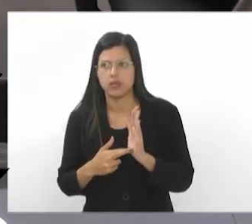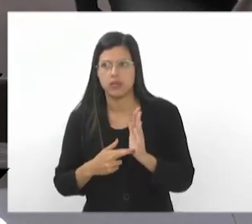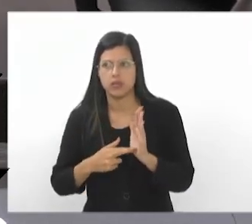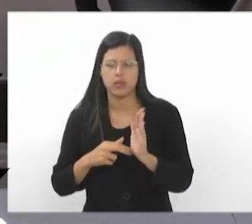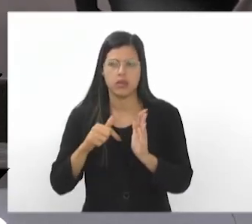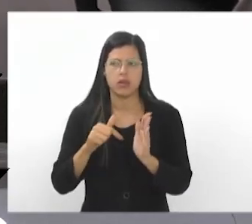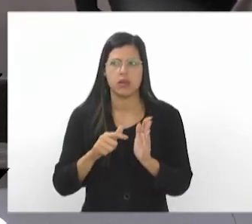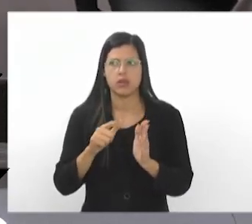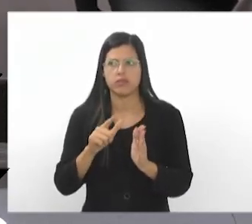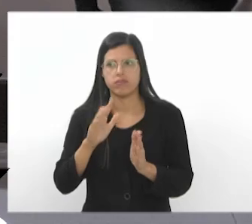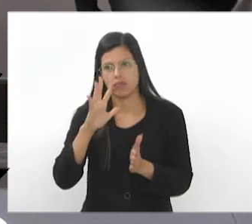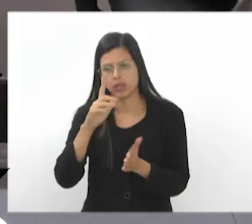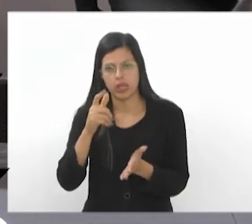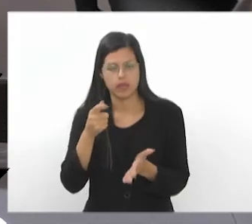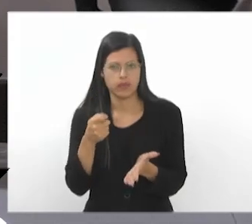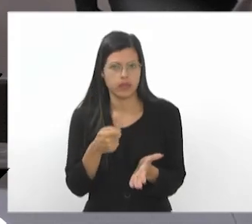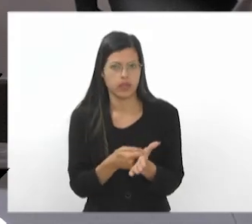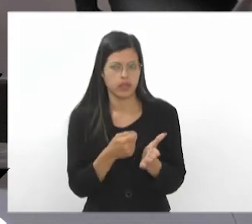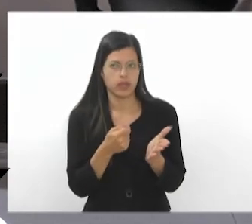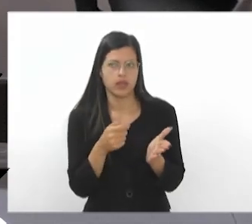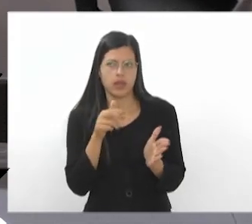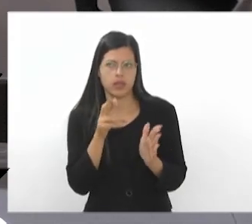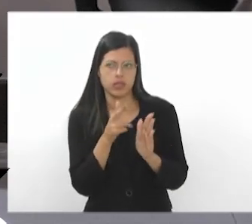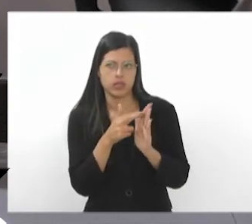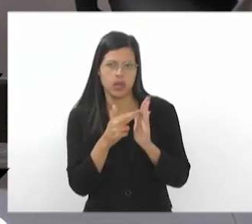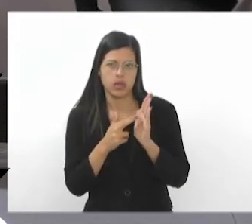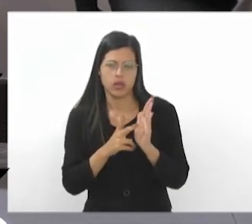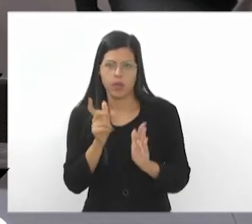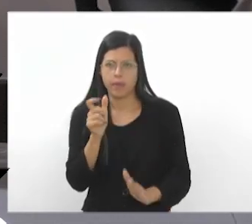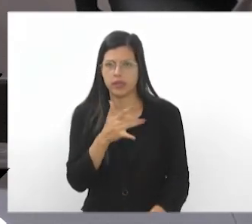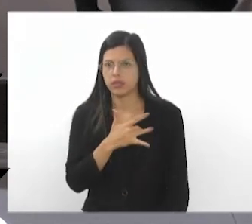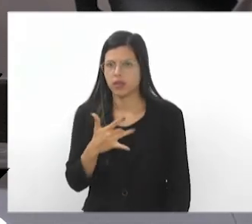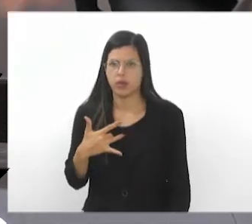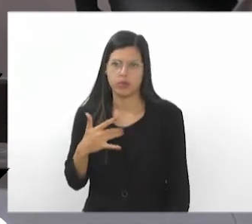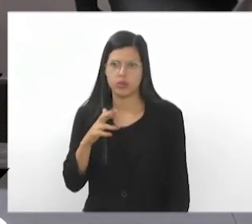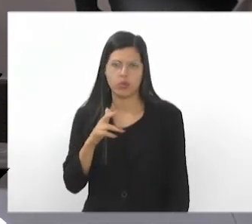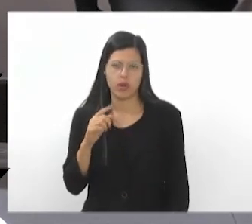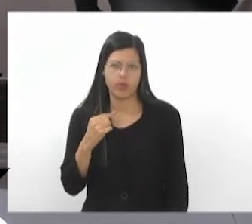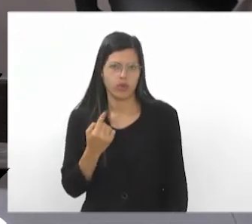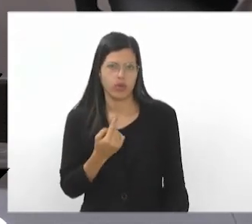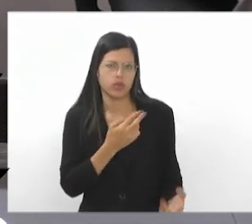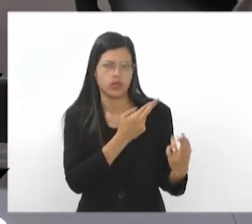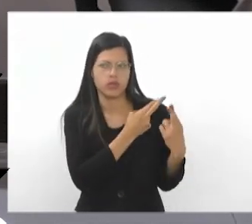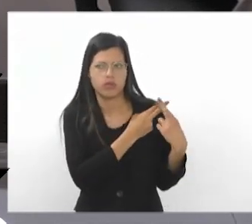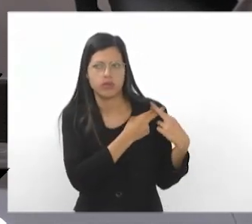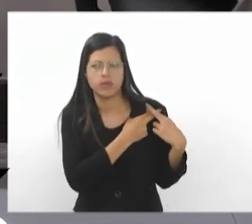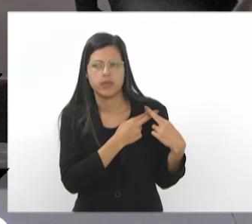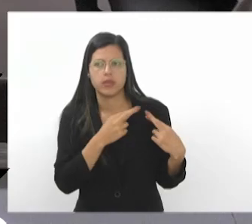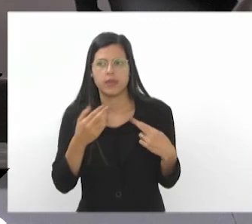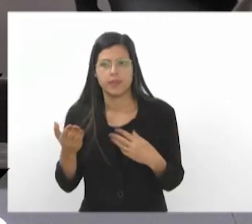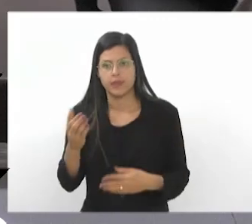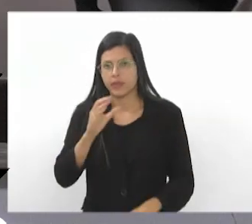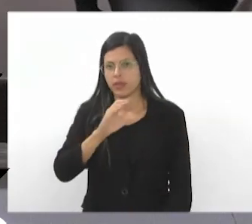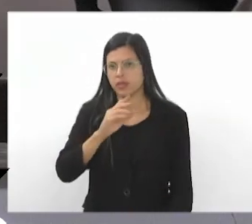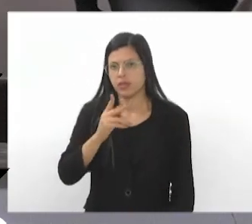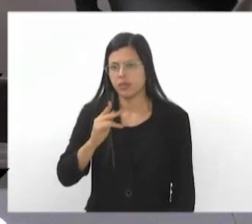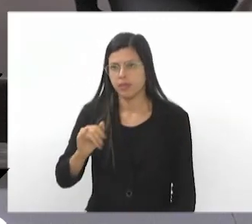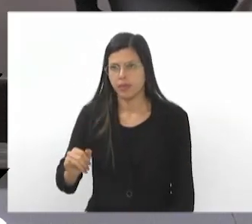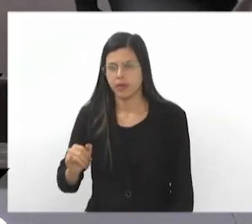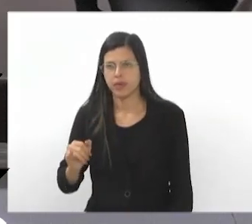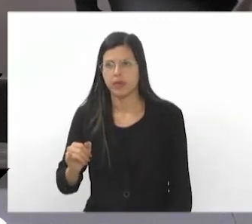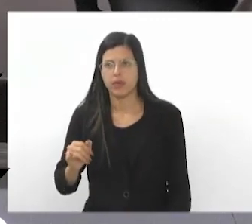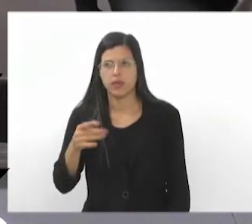as legislações estaduais. Recentemente, na CPI, o deputado Fred Pacheco, que todos